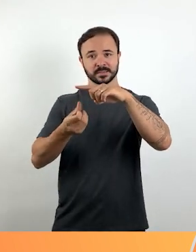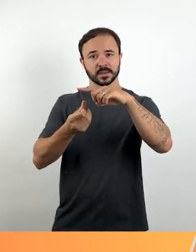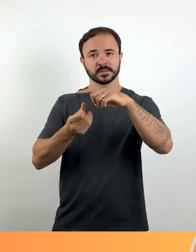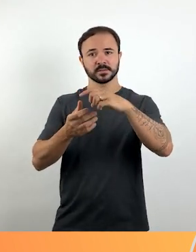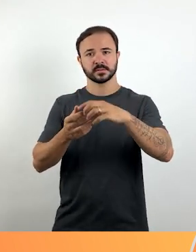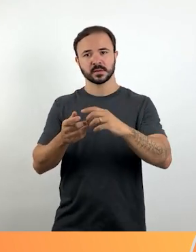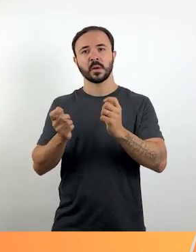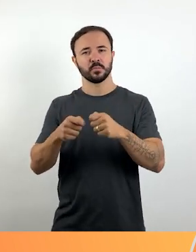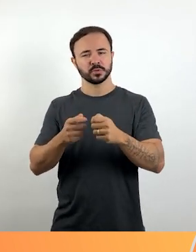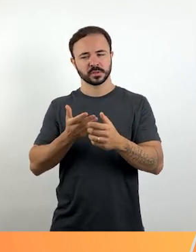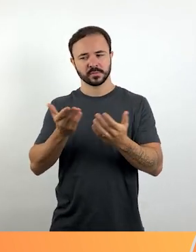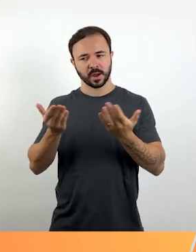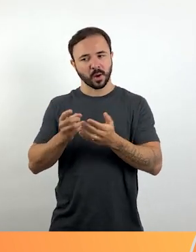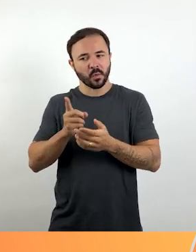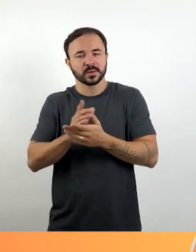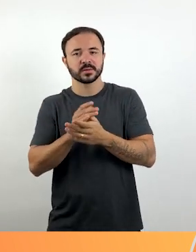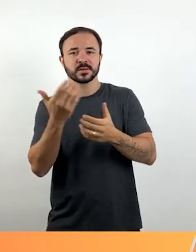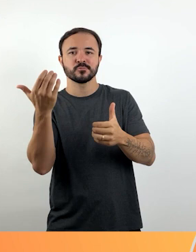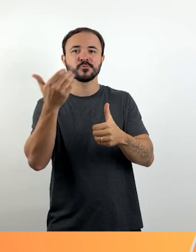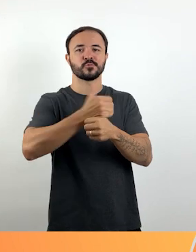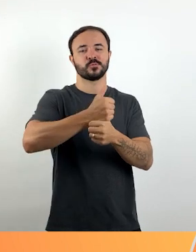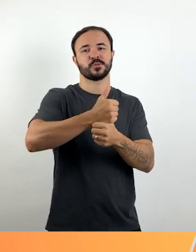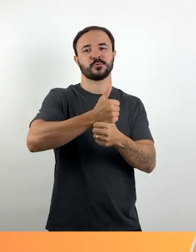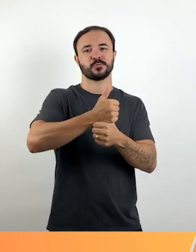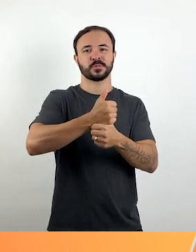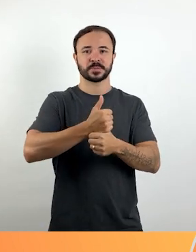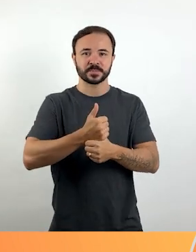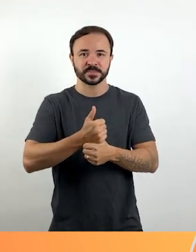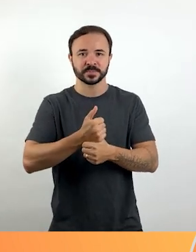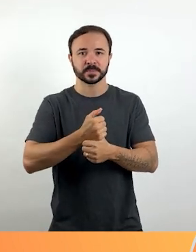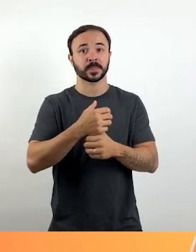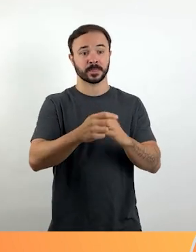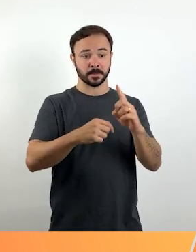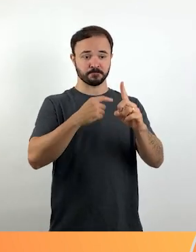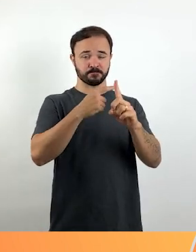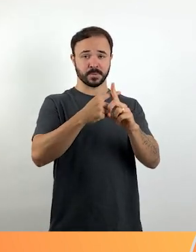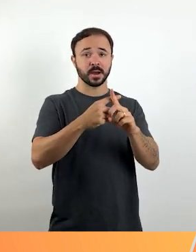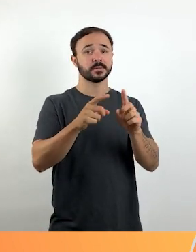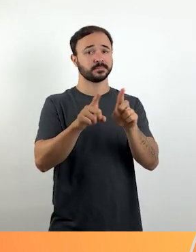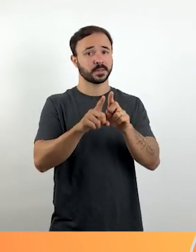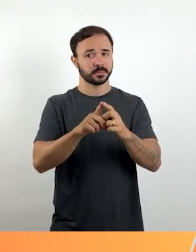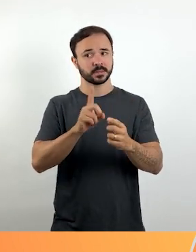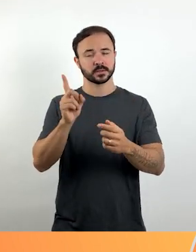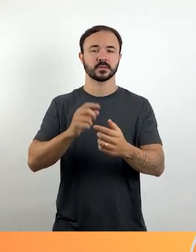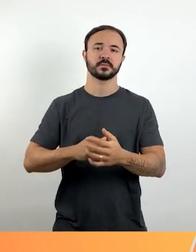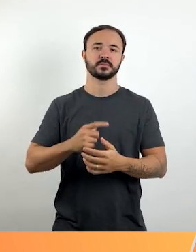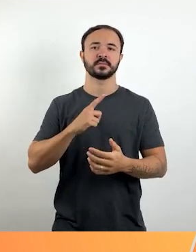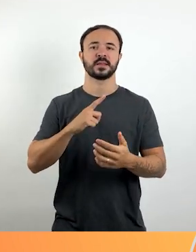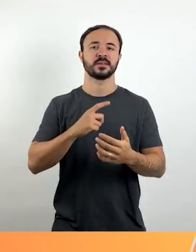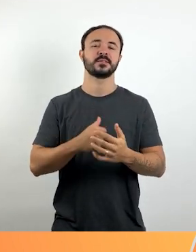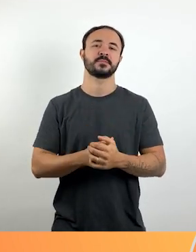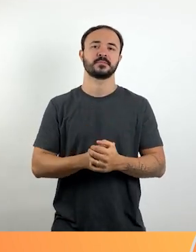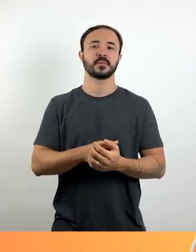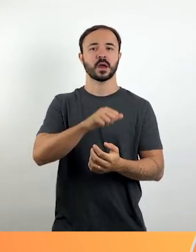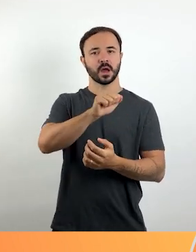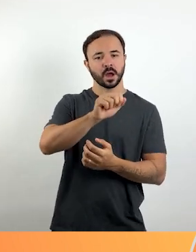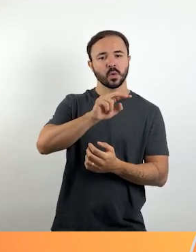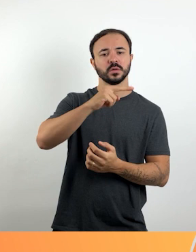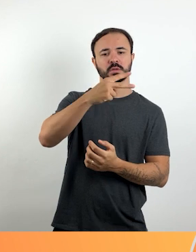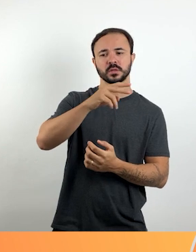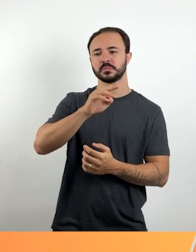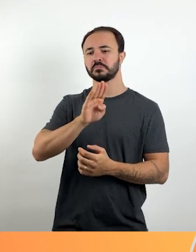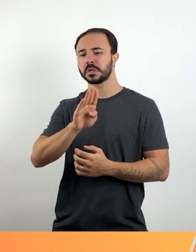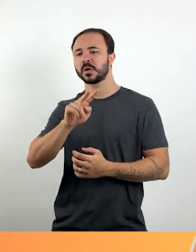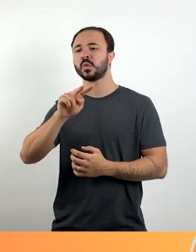1 sobre 36. Mas, temos aqui a quadrado b quadrado, pode